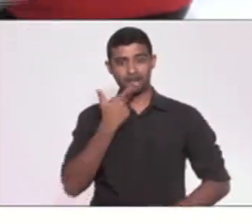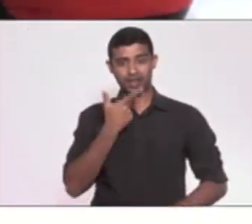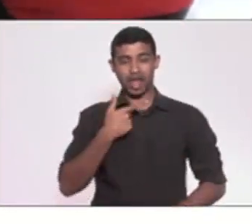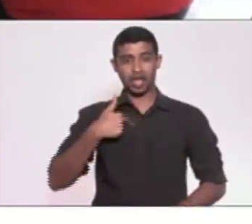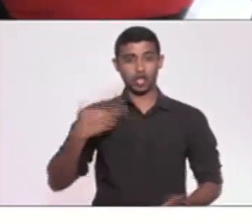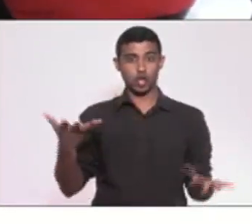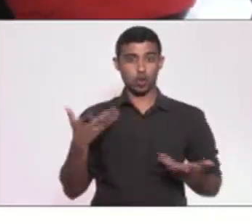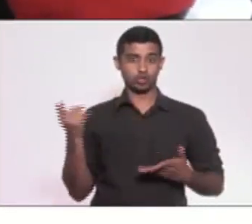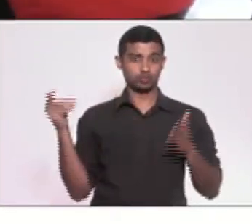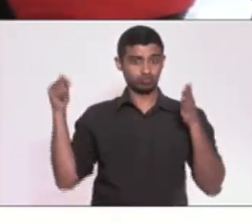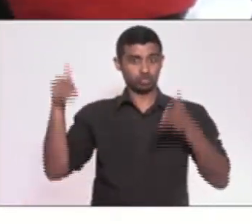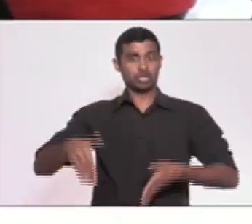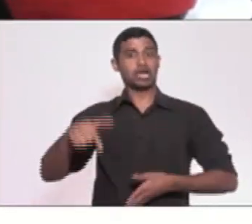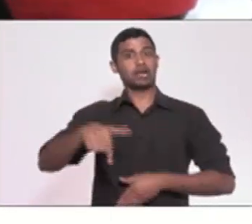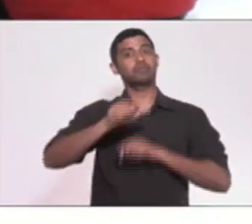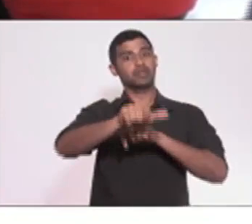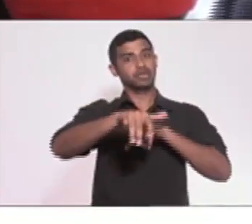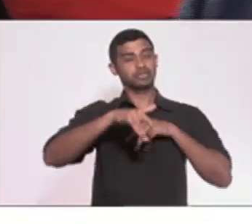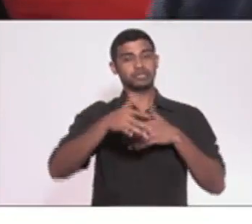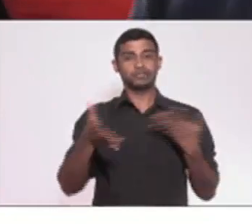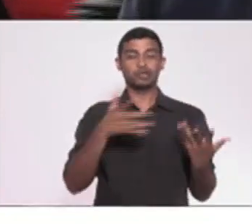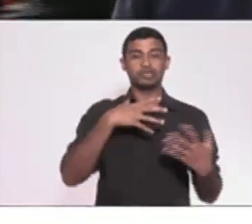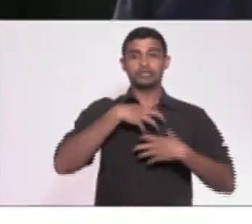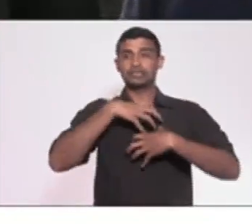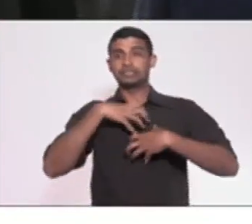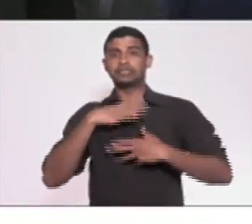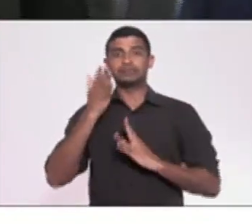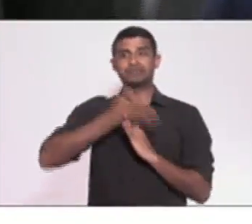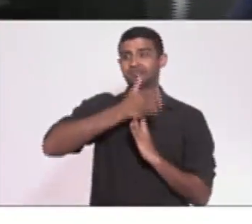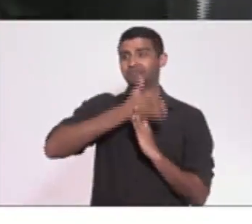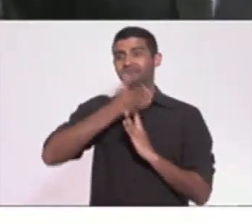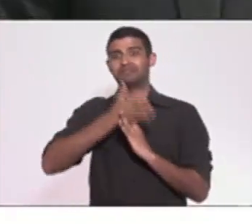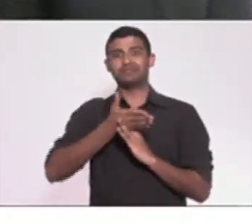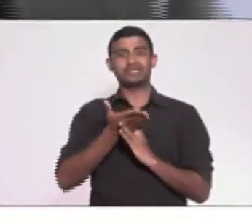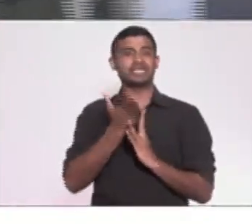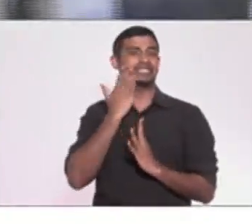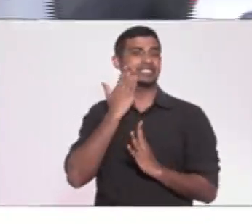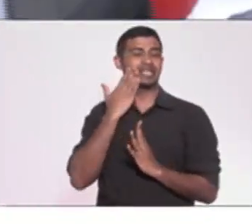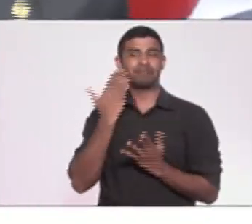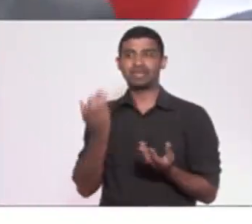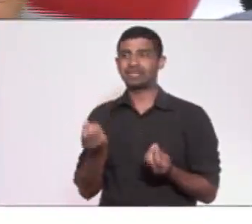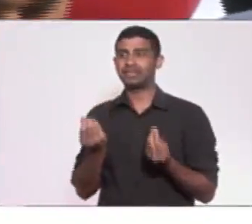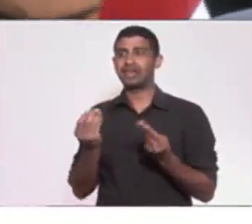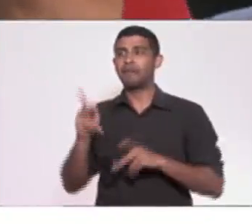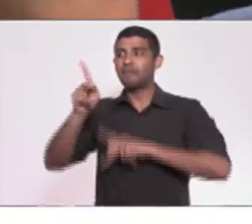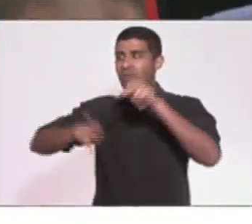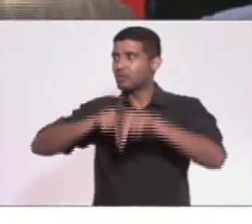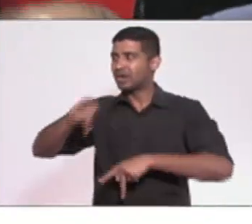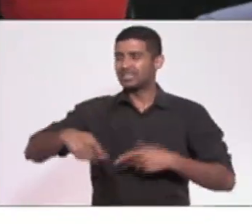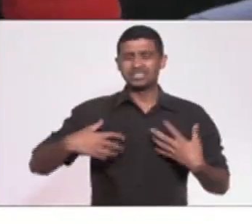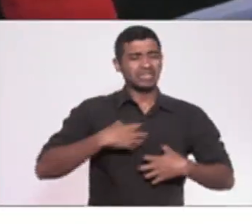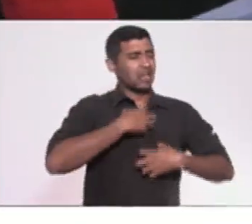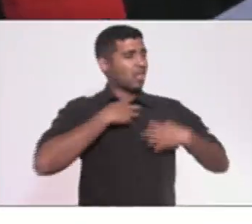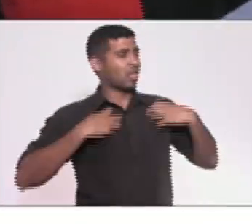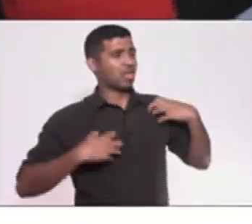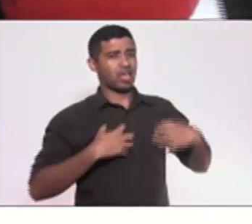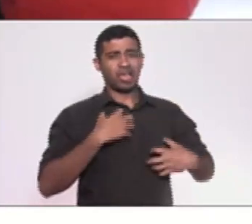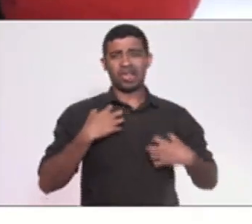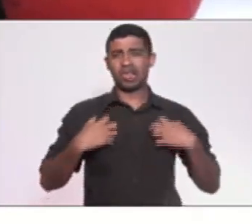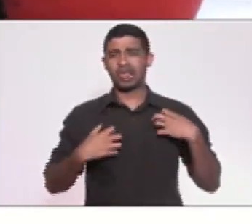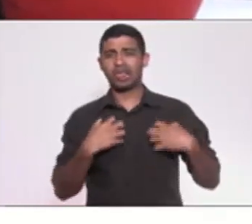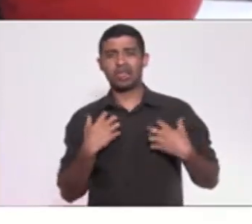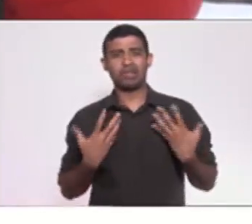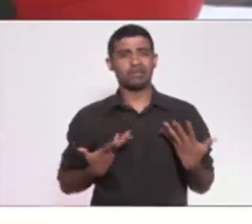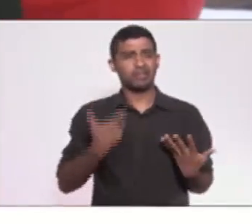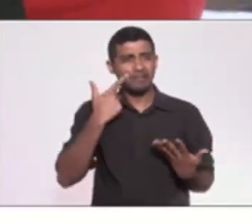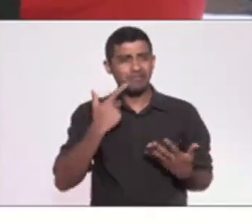chegamos aqui no Parlamento divididos entre a justa indignação da população em relação a qualquer